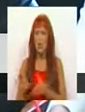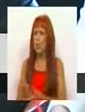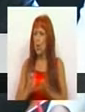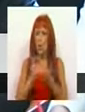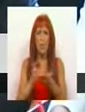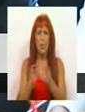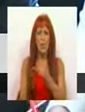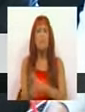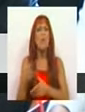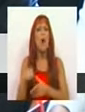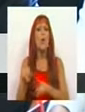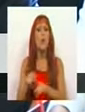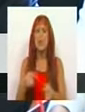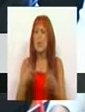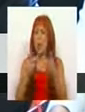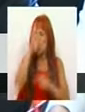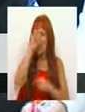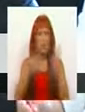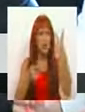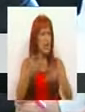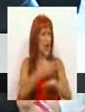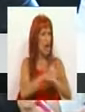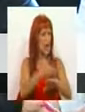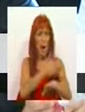financiamento já nos dois orçamentos de Estado anteriores